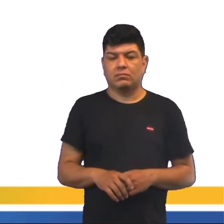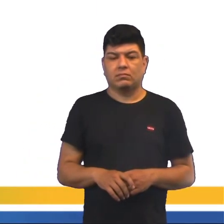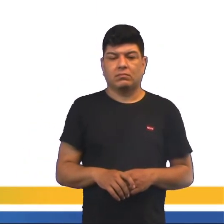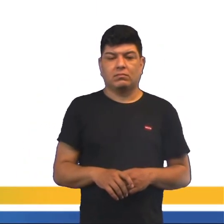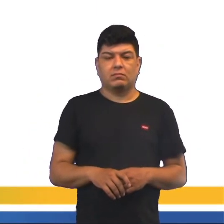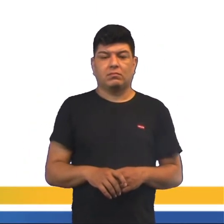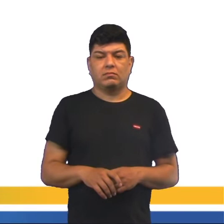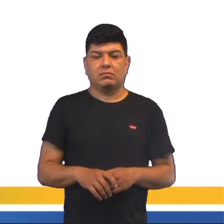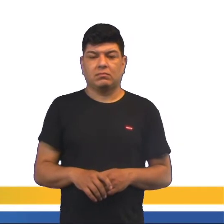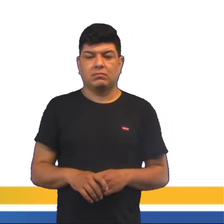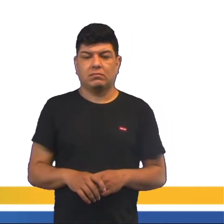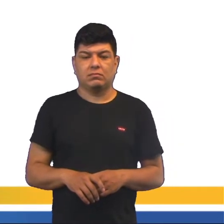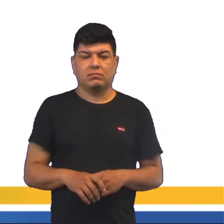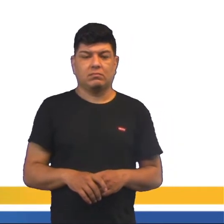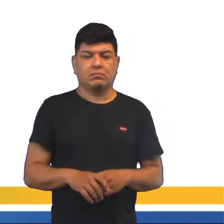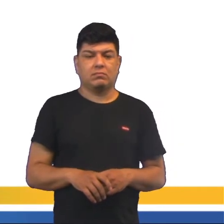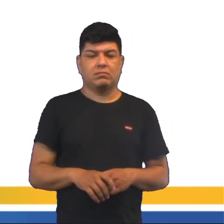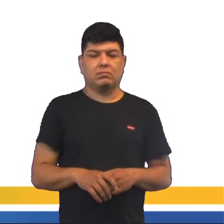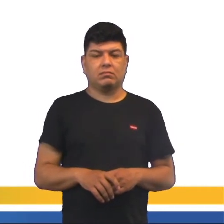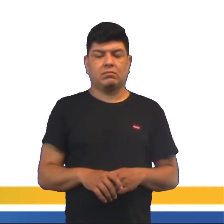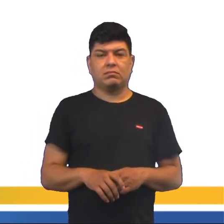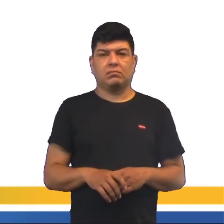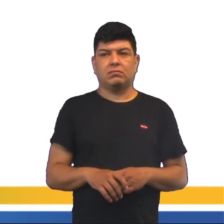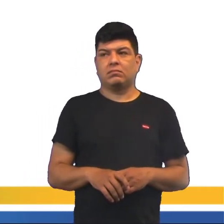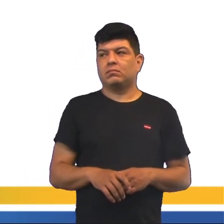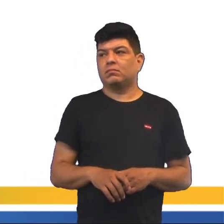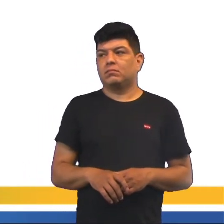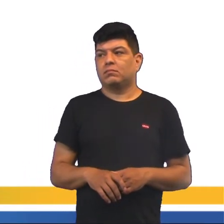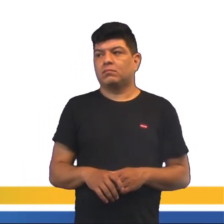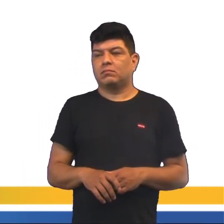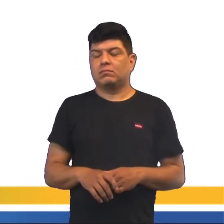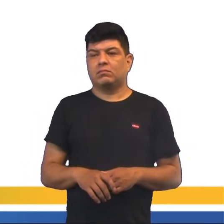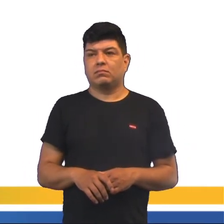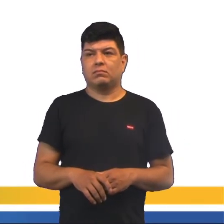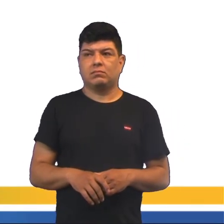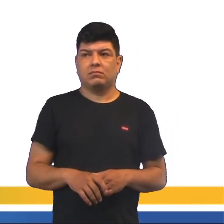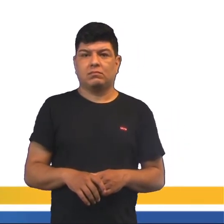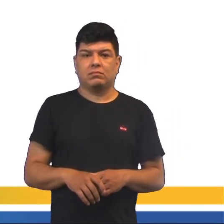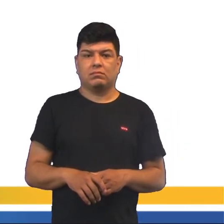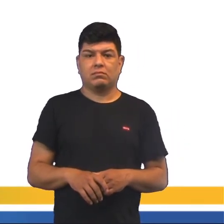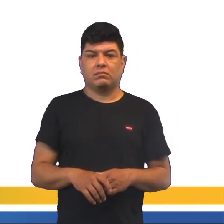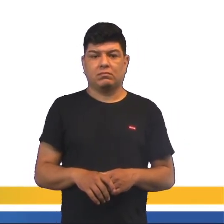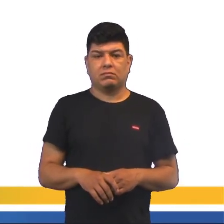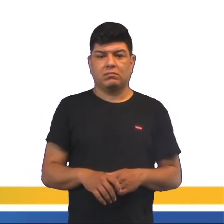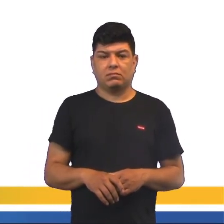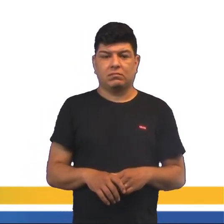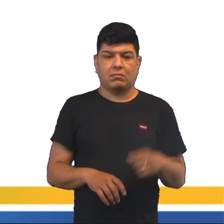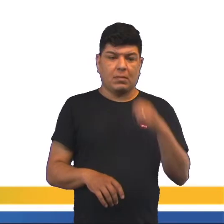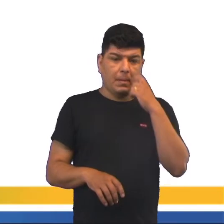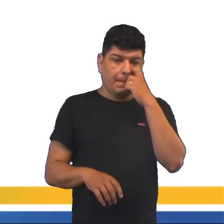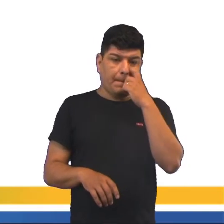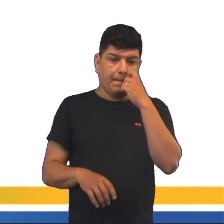como o controle sobre as reservas de petróleo encontradas aí no território iraquiano.